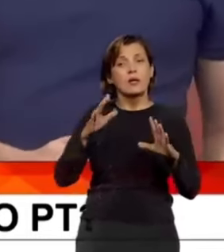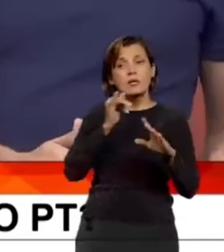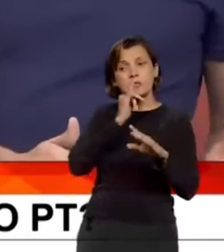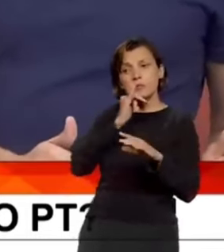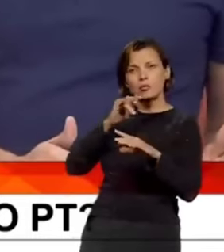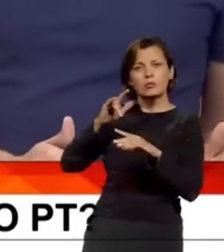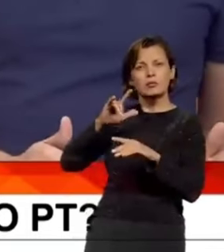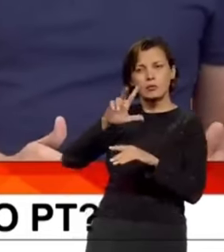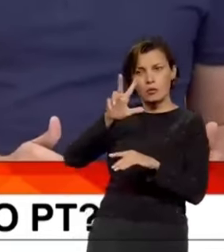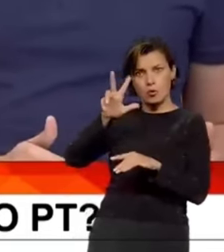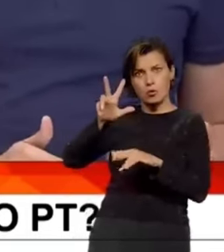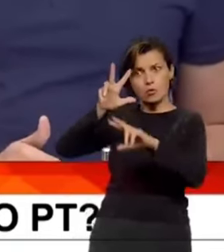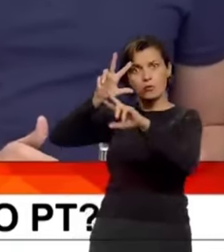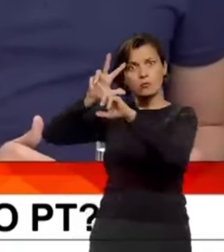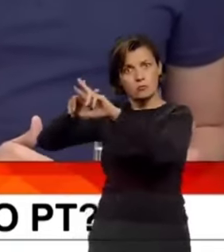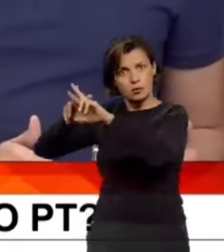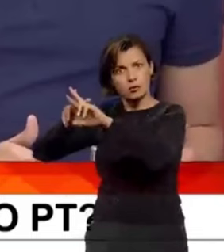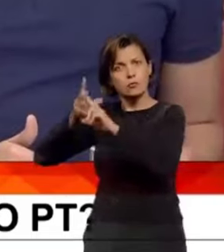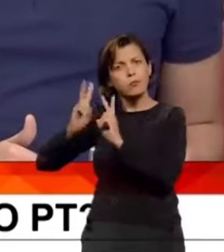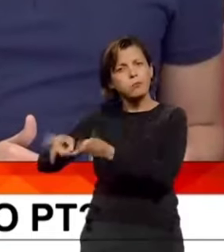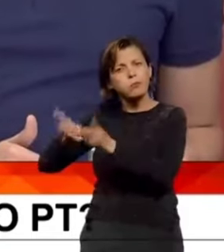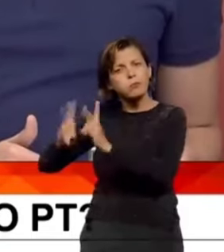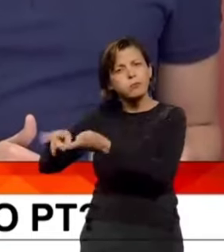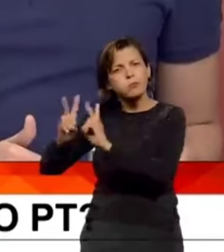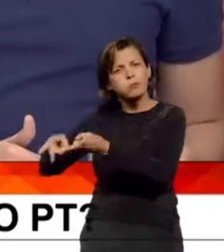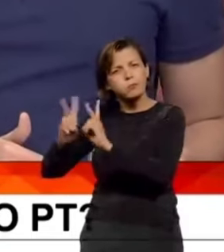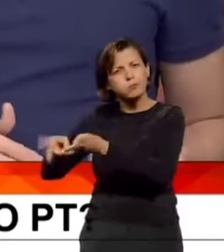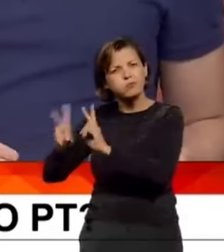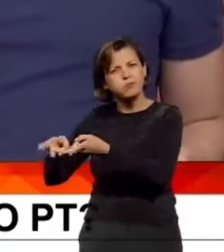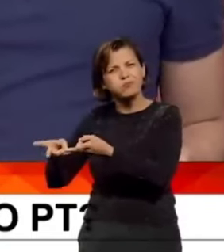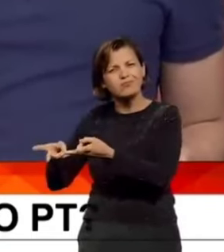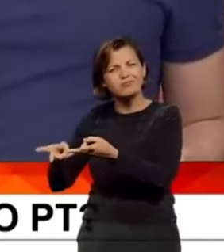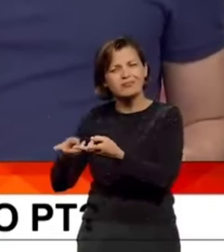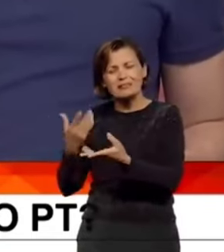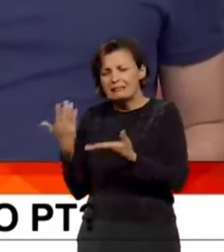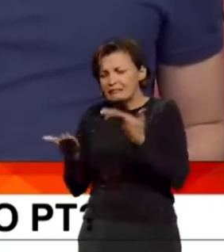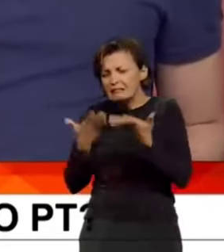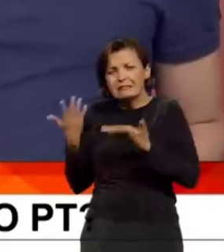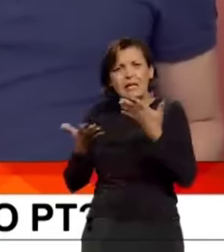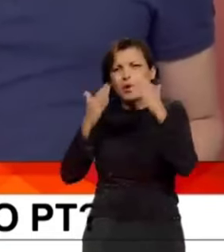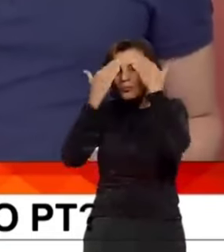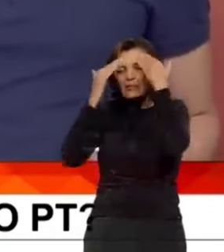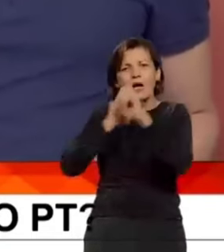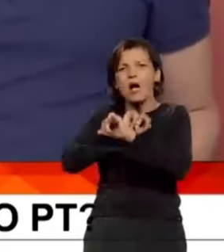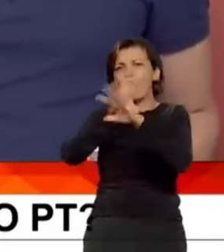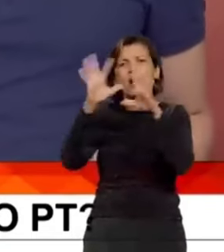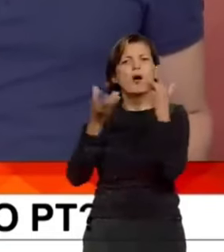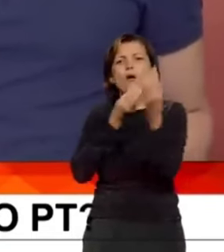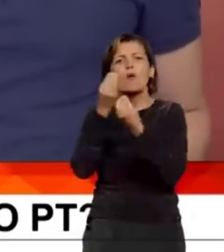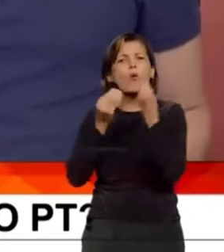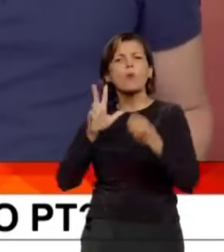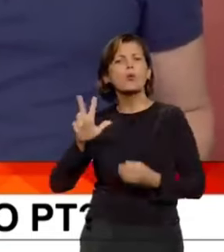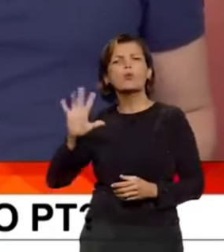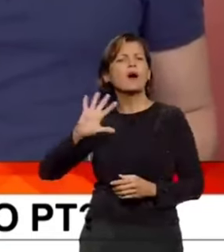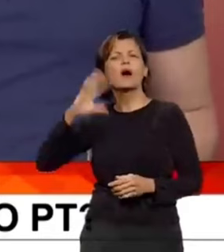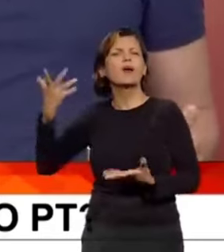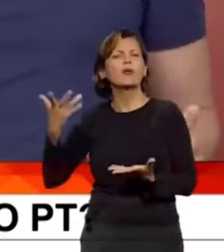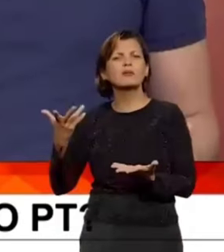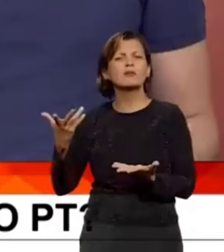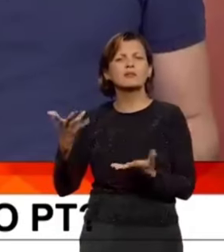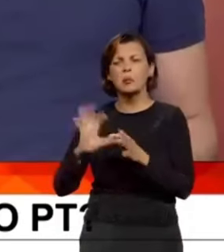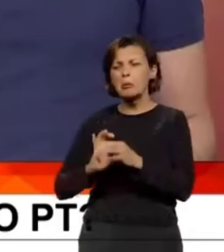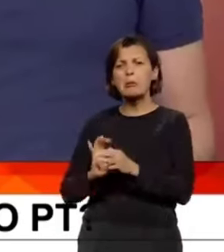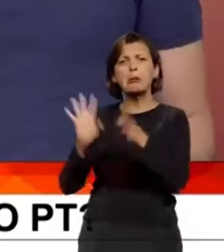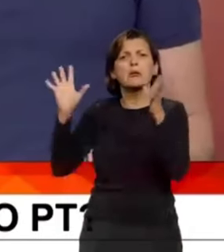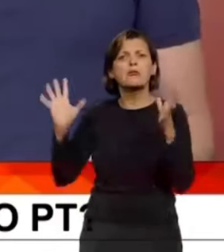se o Lula estivesse na cadeia que é o que é justo o Brasil que eu não consigo explicar para os meus filhos eu que sou jurista por formação o